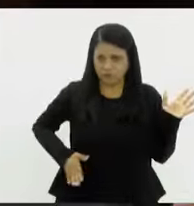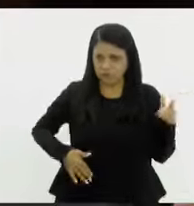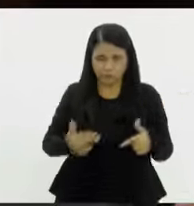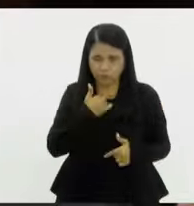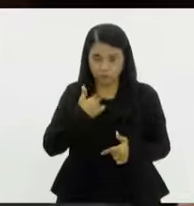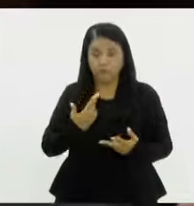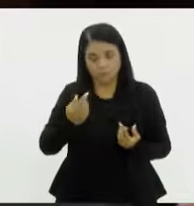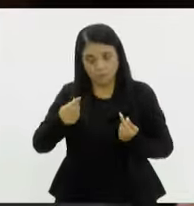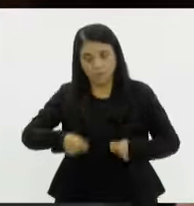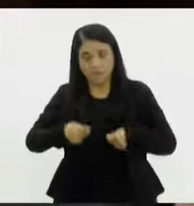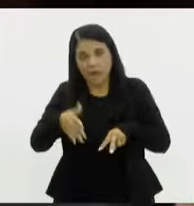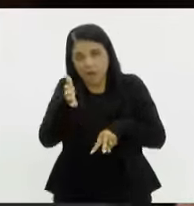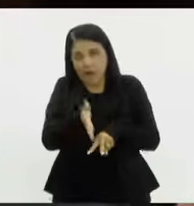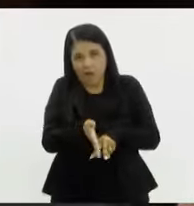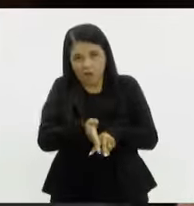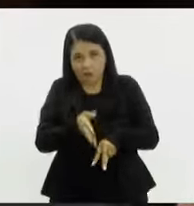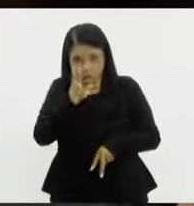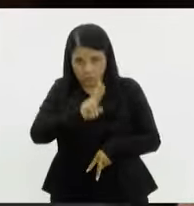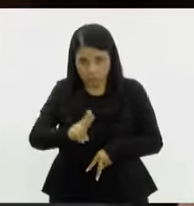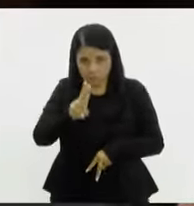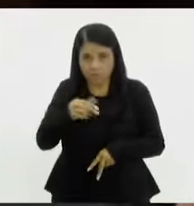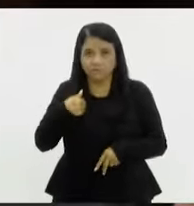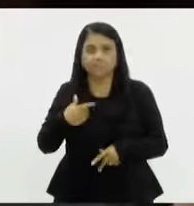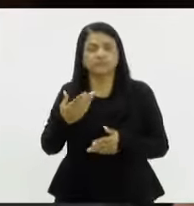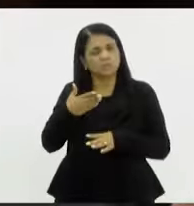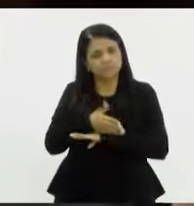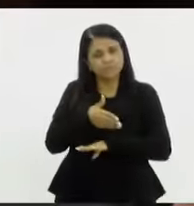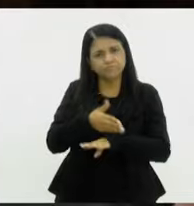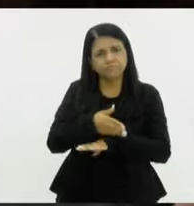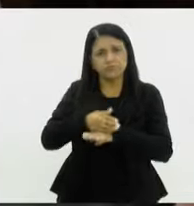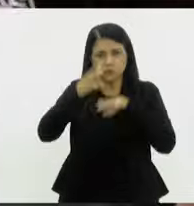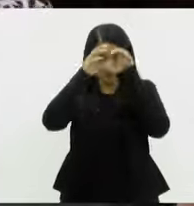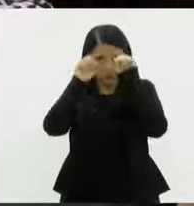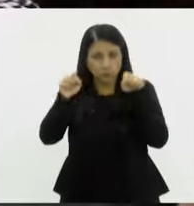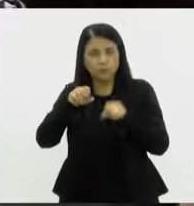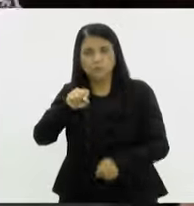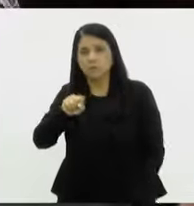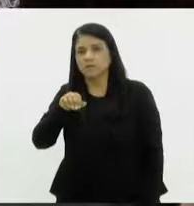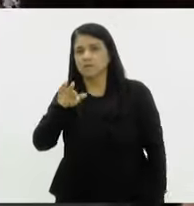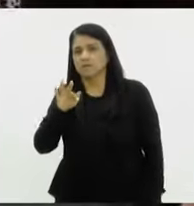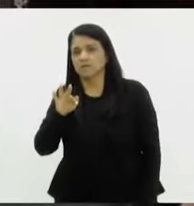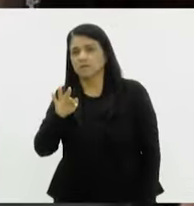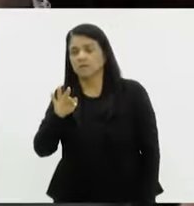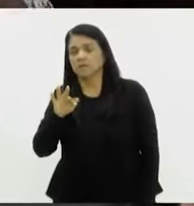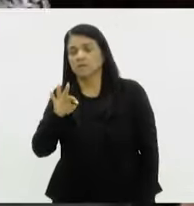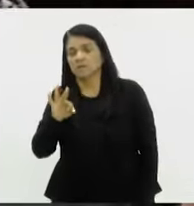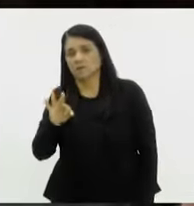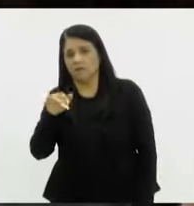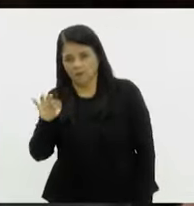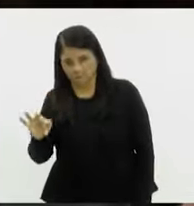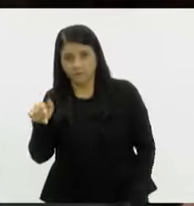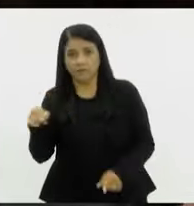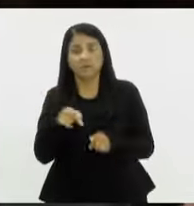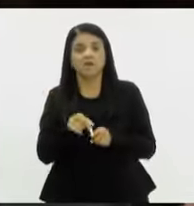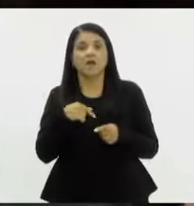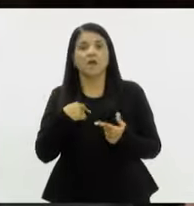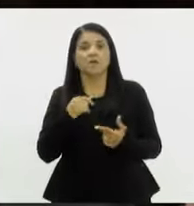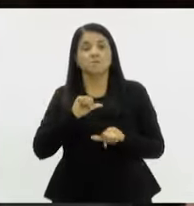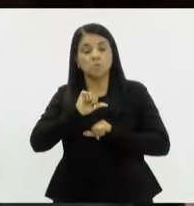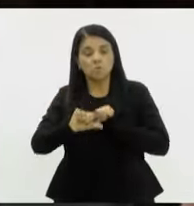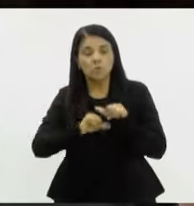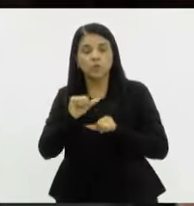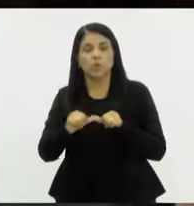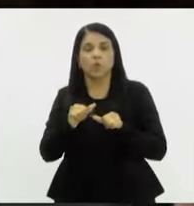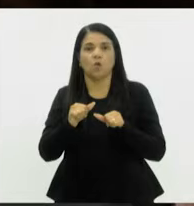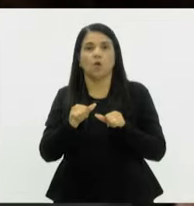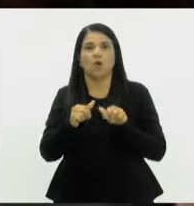a gente tinha muito ao Supremo E aí o presidente disse como é que eu vou barrar a deputada aí mudou a resolução e a partir disso a gente pode